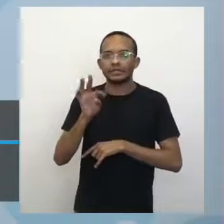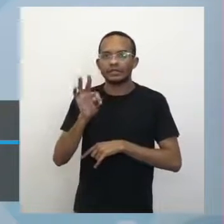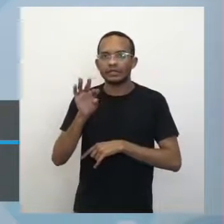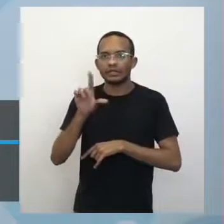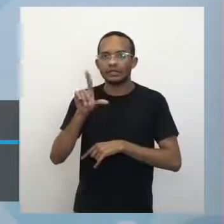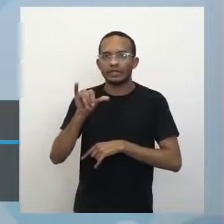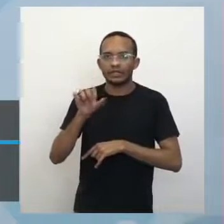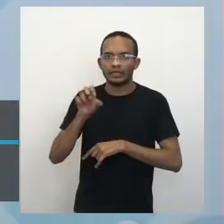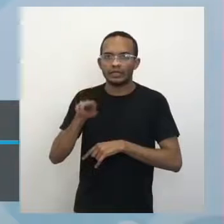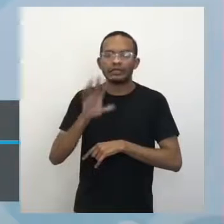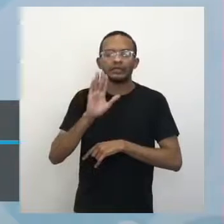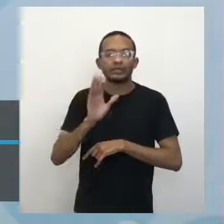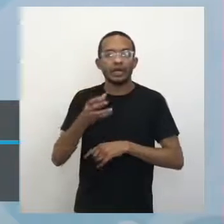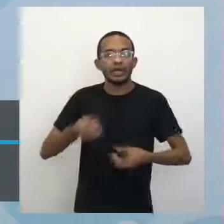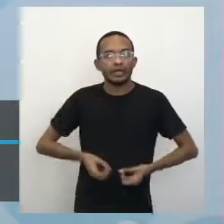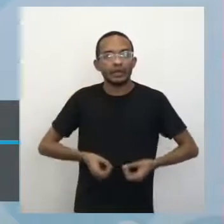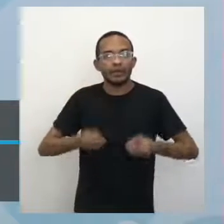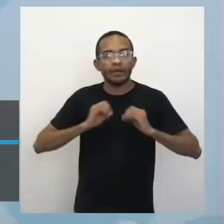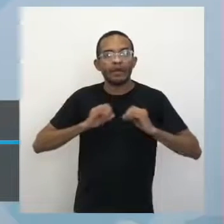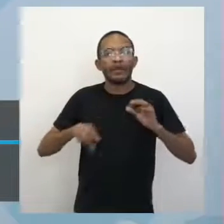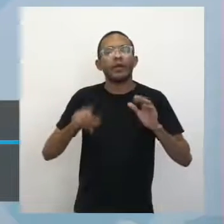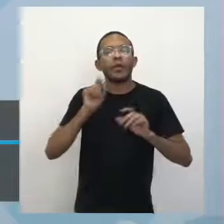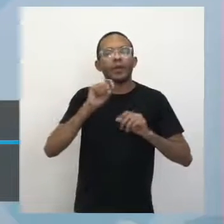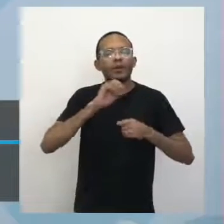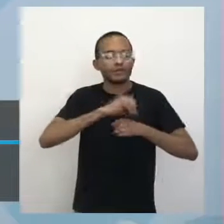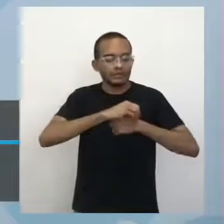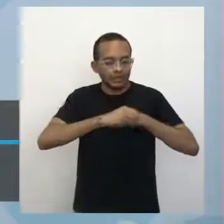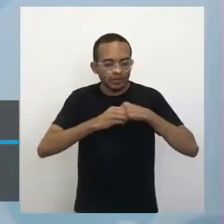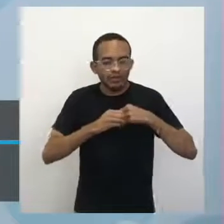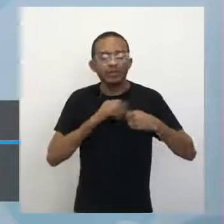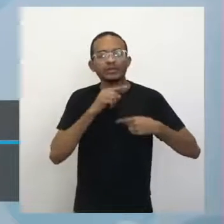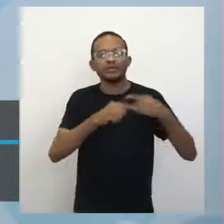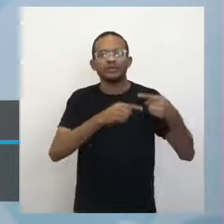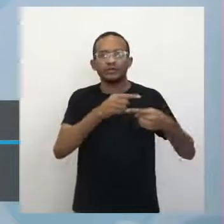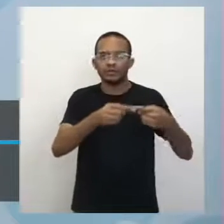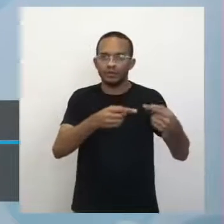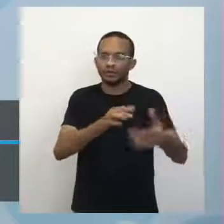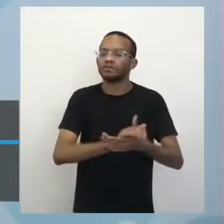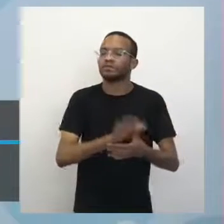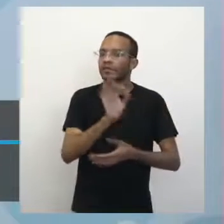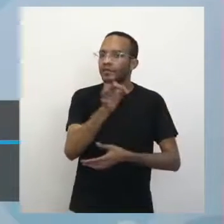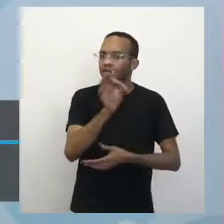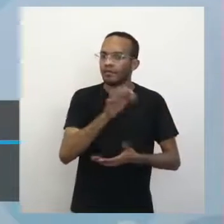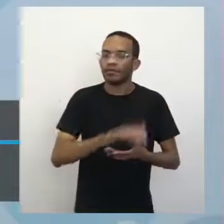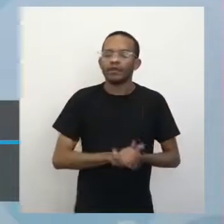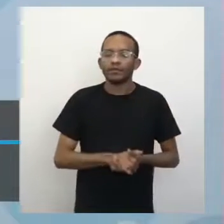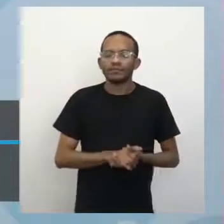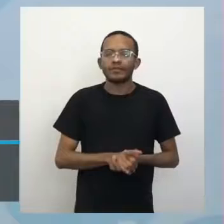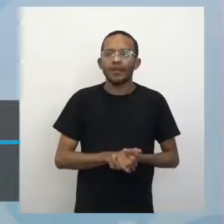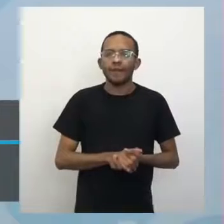que gametas são células reprodutoras, Joel. Olha.